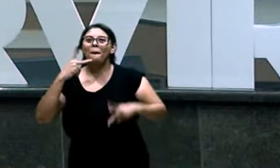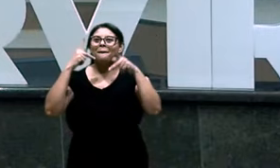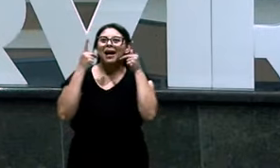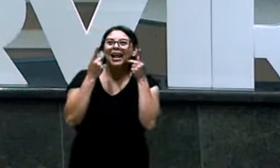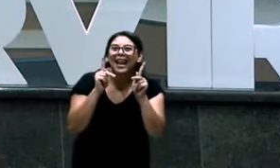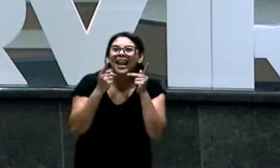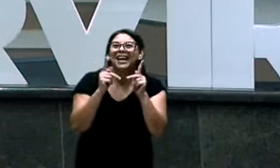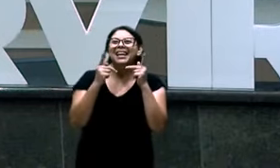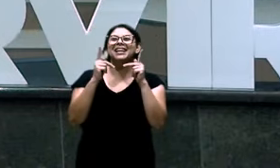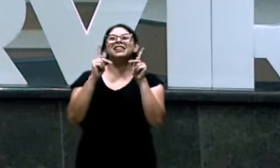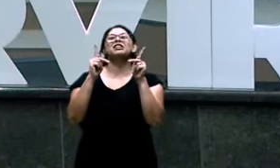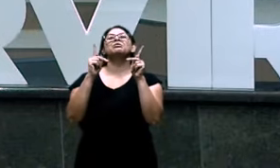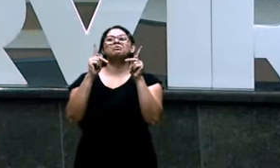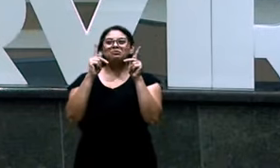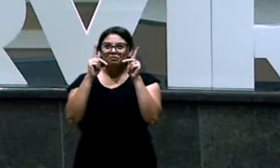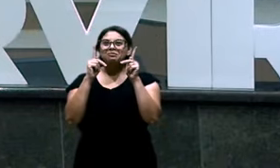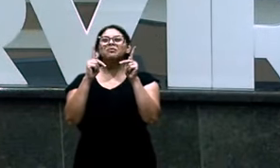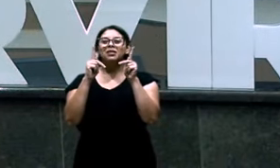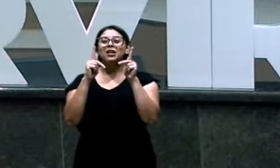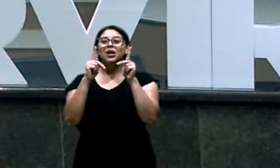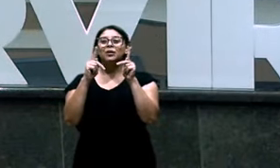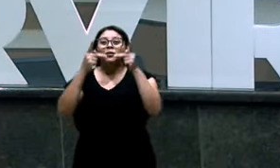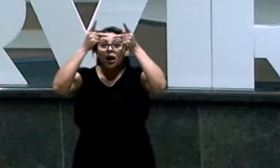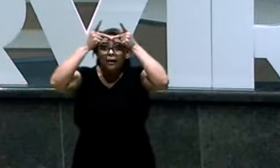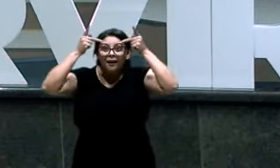Herodes gostava das mensagens de João.